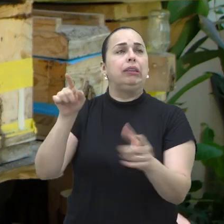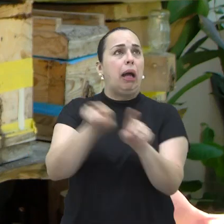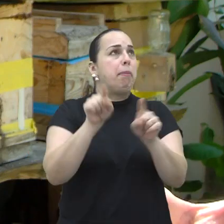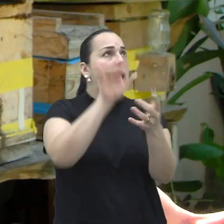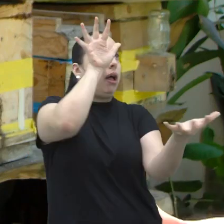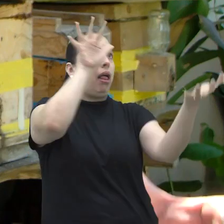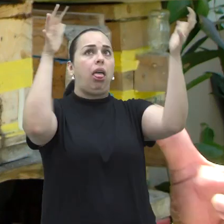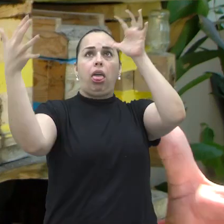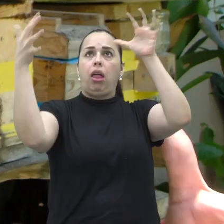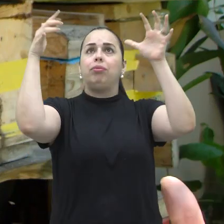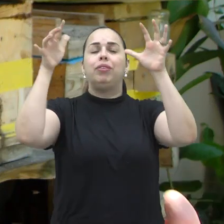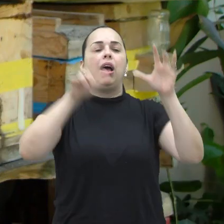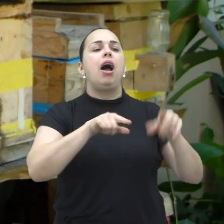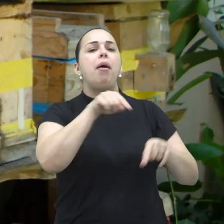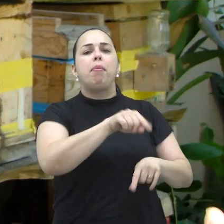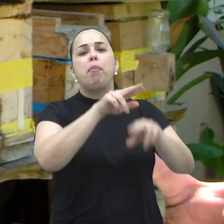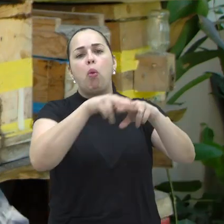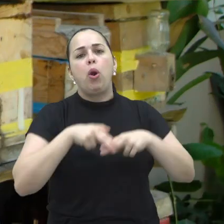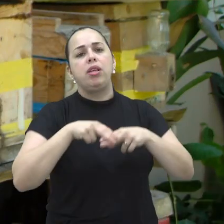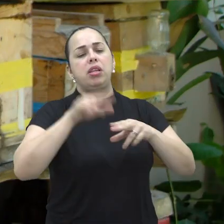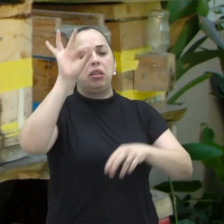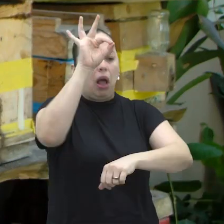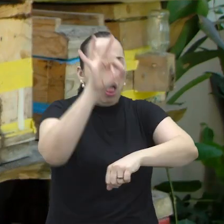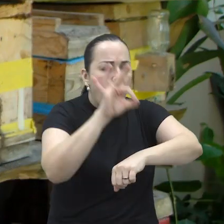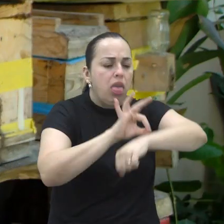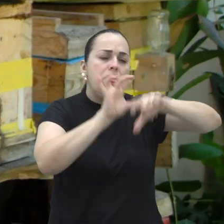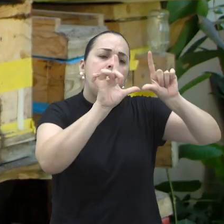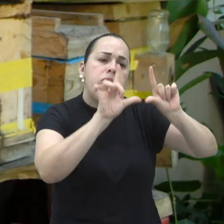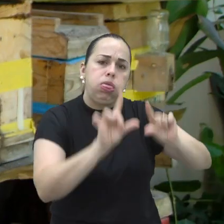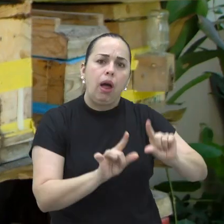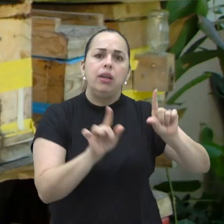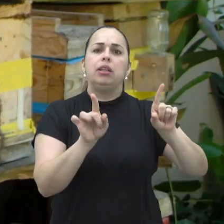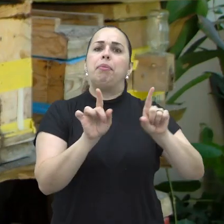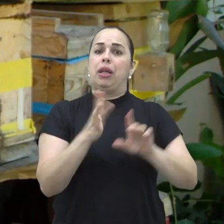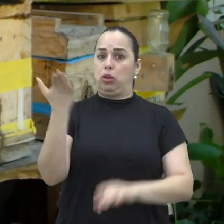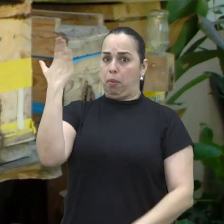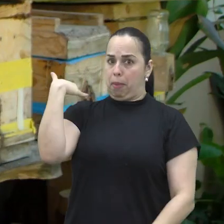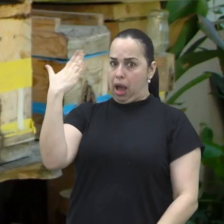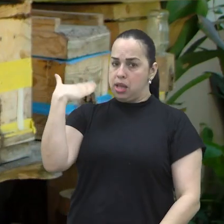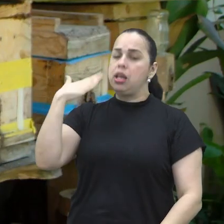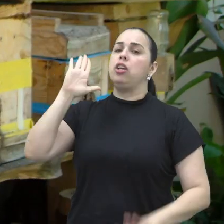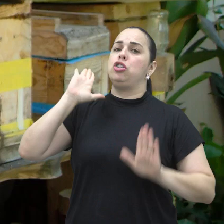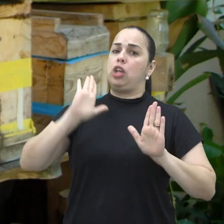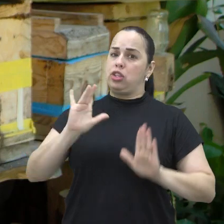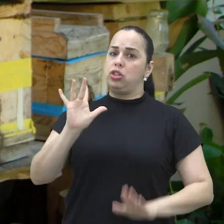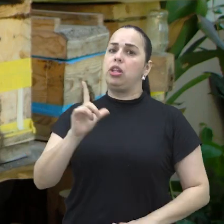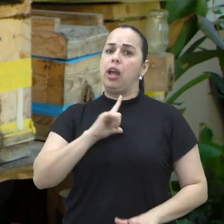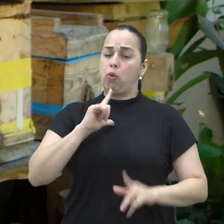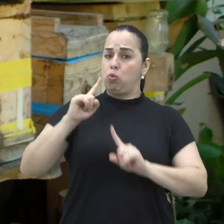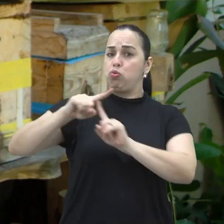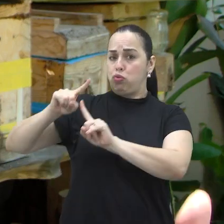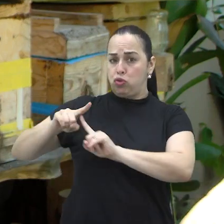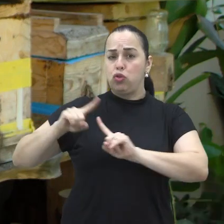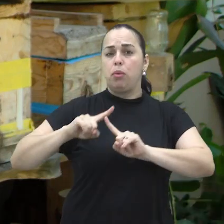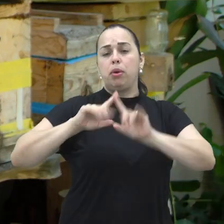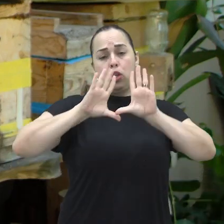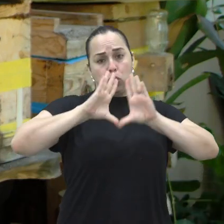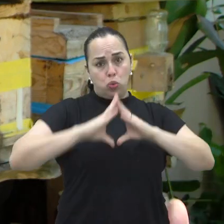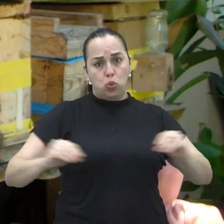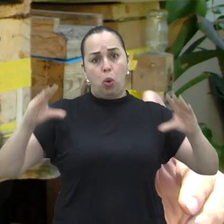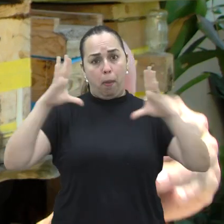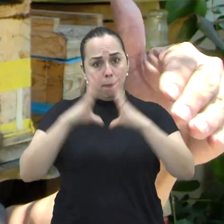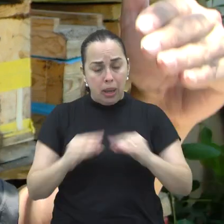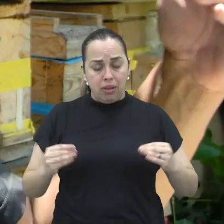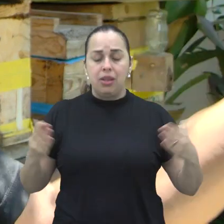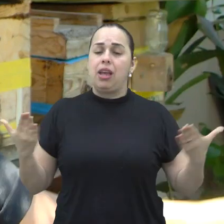acontecendo. Então a preocupação é grande porque a gente já tinha algumas abelhas em extinção, já na lista de extinção, e agora a gente entende